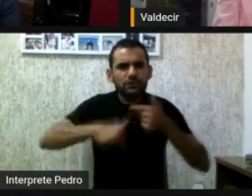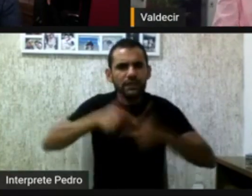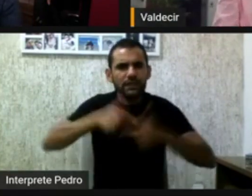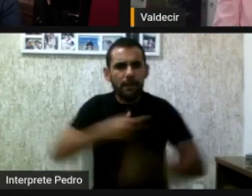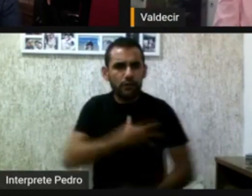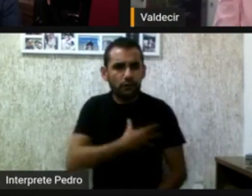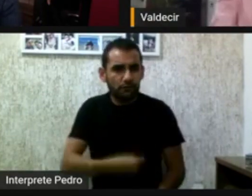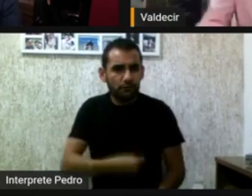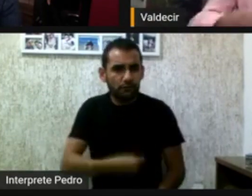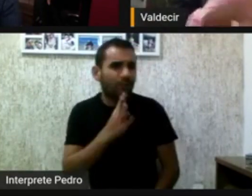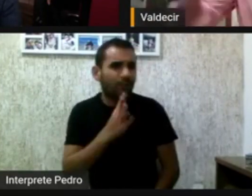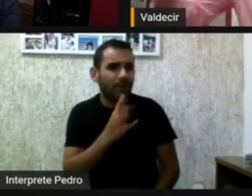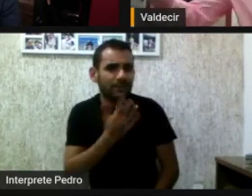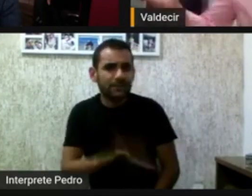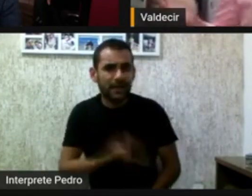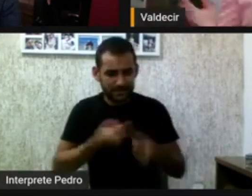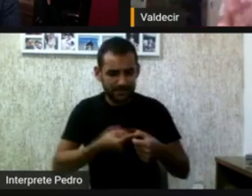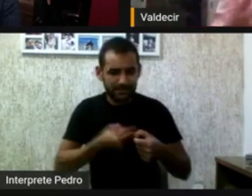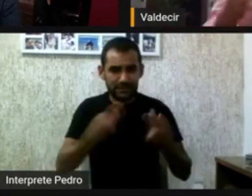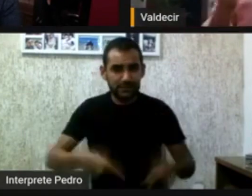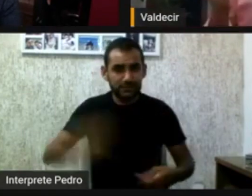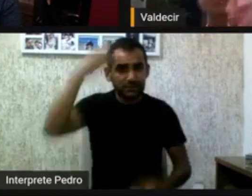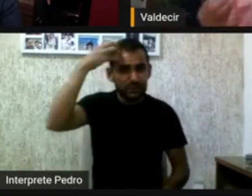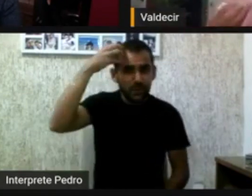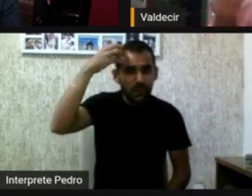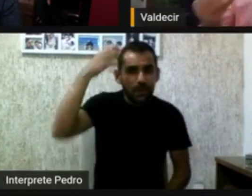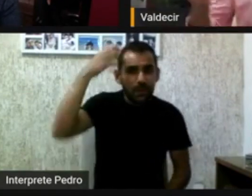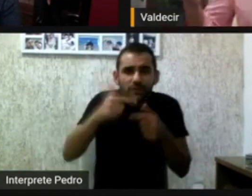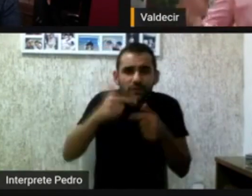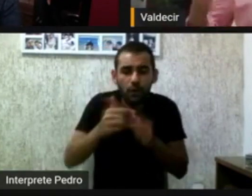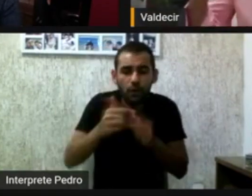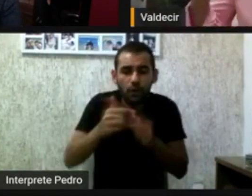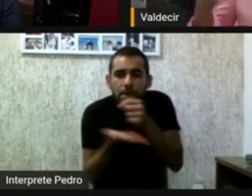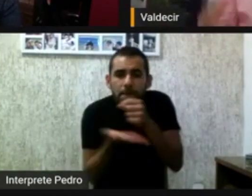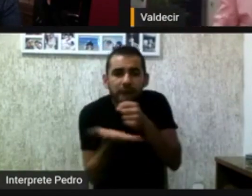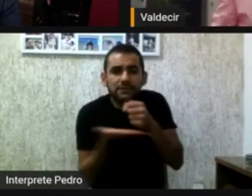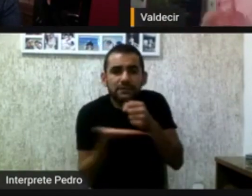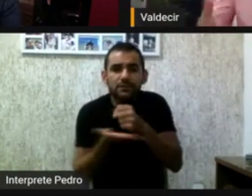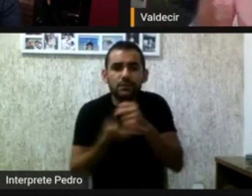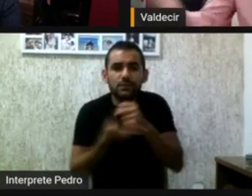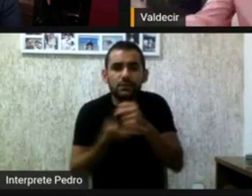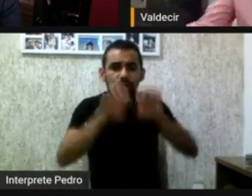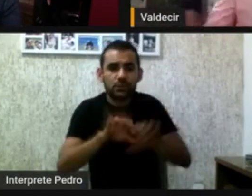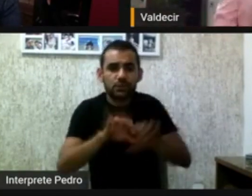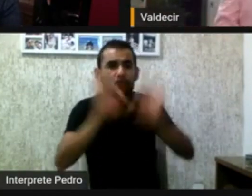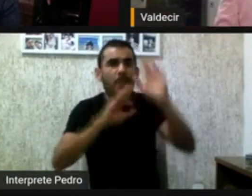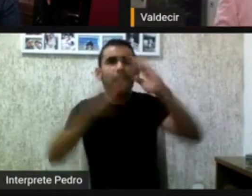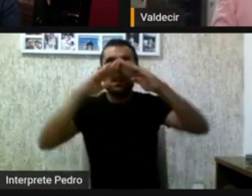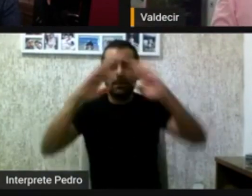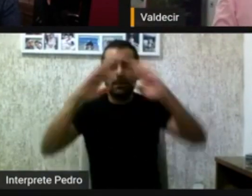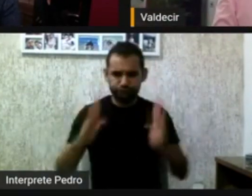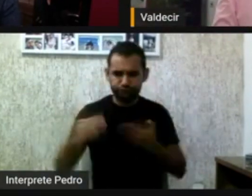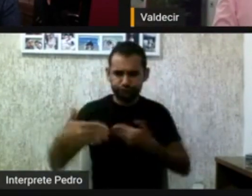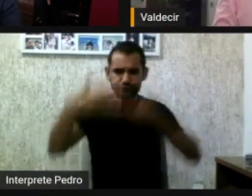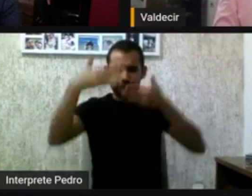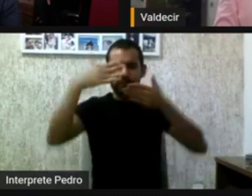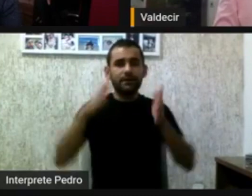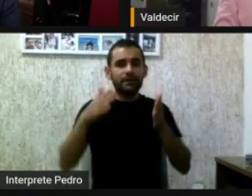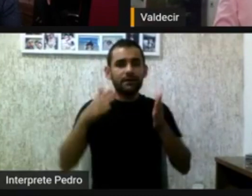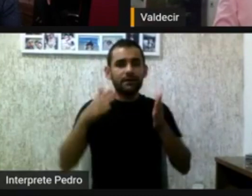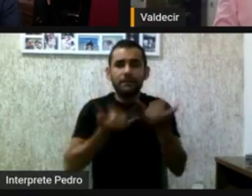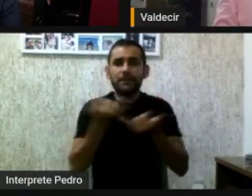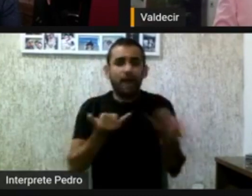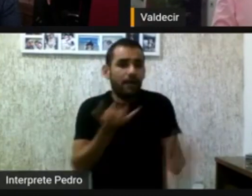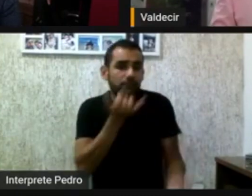conhecemos escolas na nossa cidade que ela não tem um básico, que é uma estrutura física adequada para que a sua criança possa brincar,